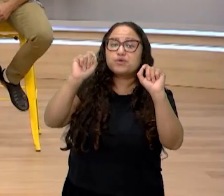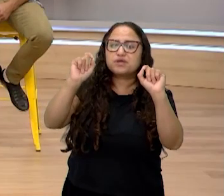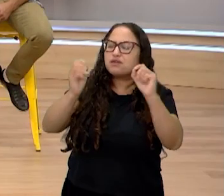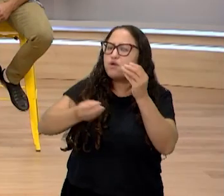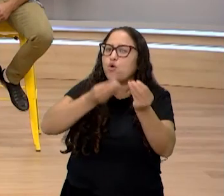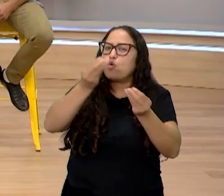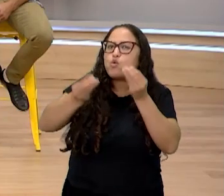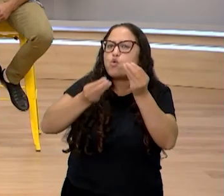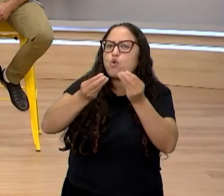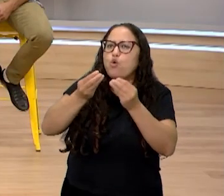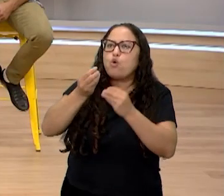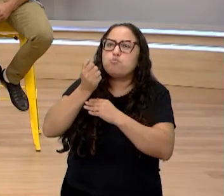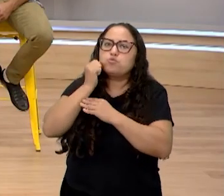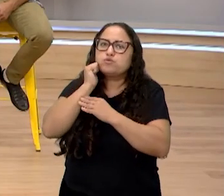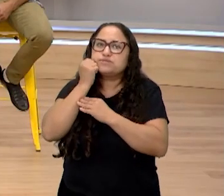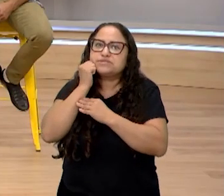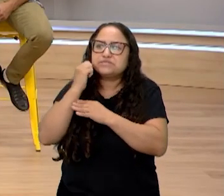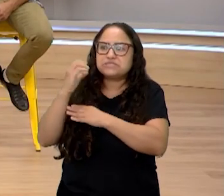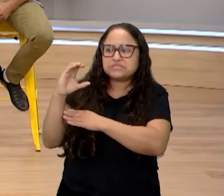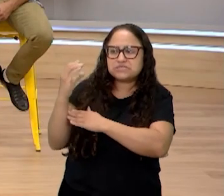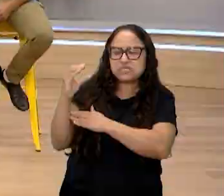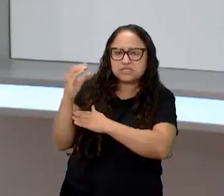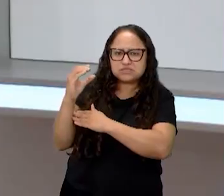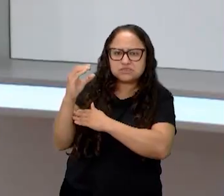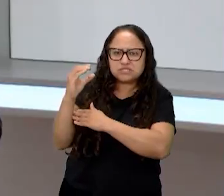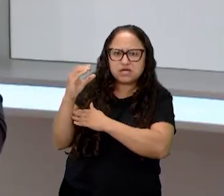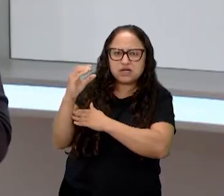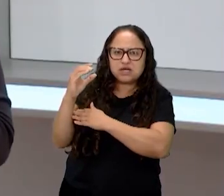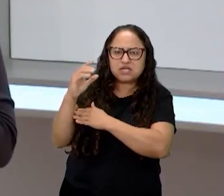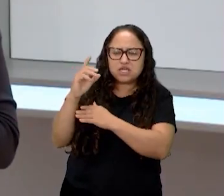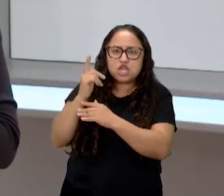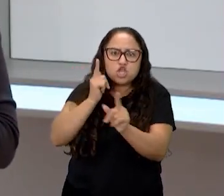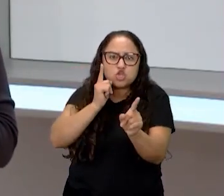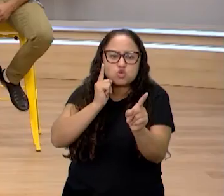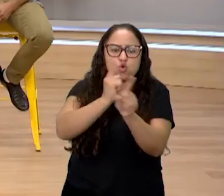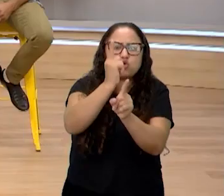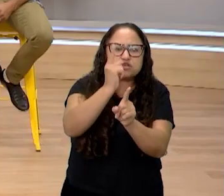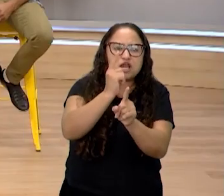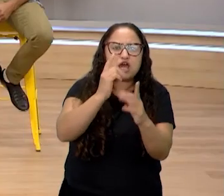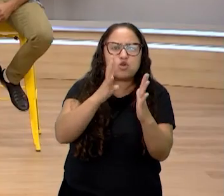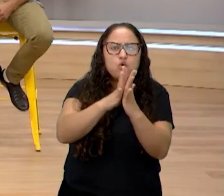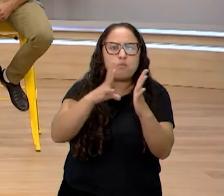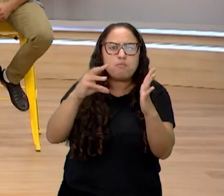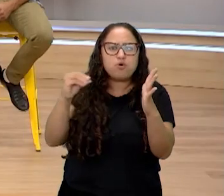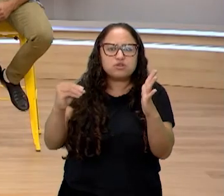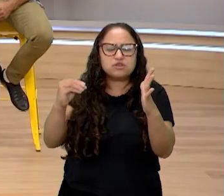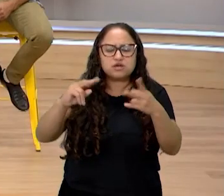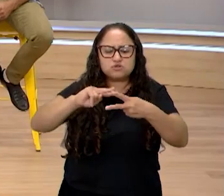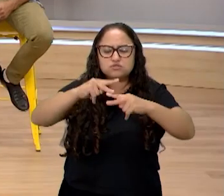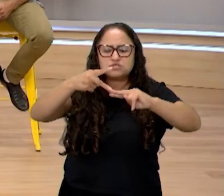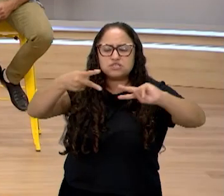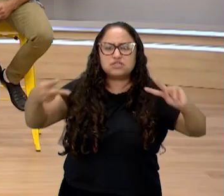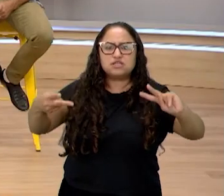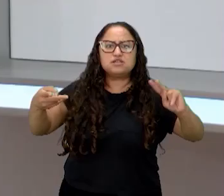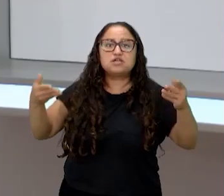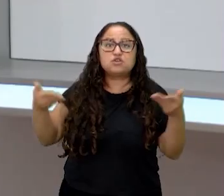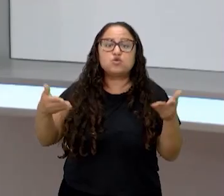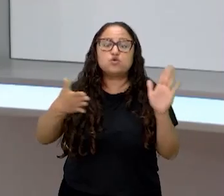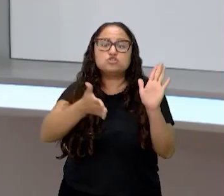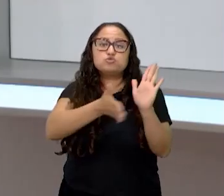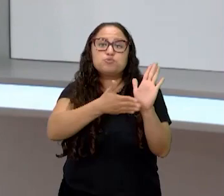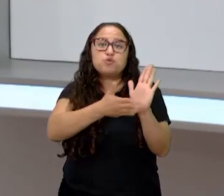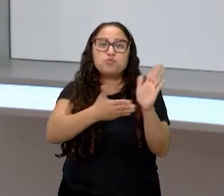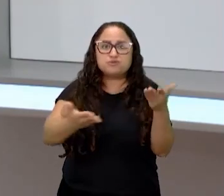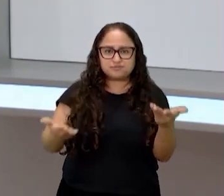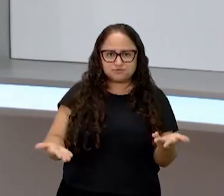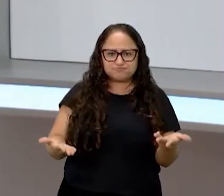os cientistas chegaram até o modelo de DNA que temos proposto para hoje,